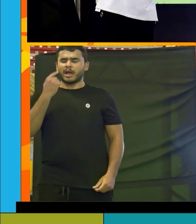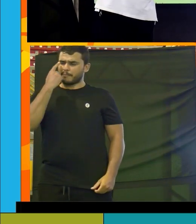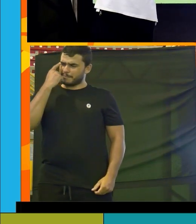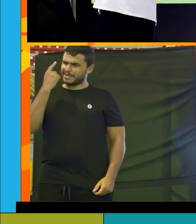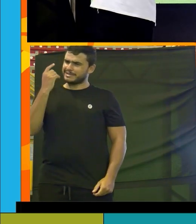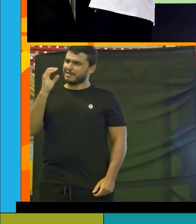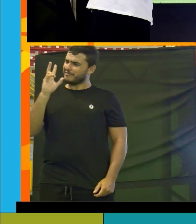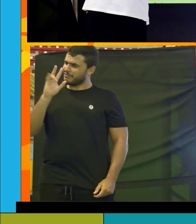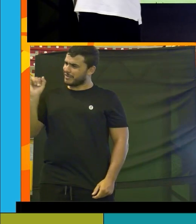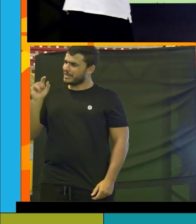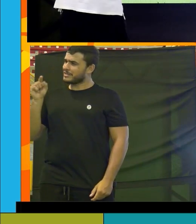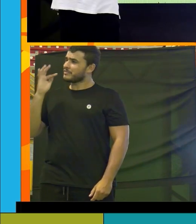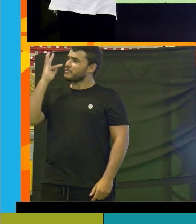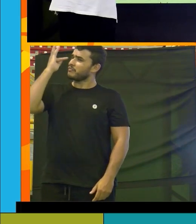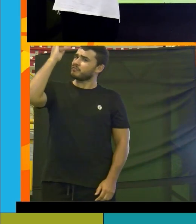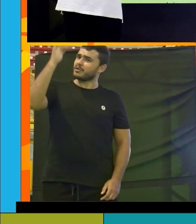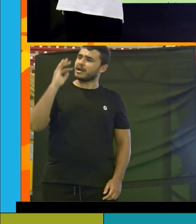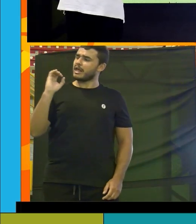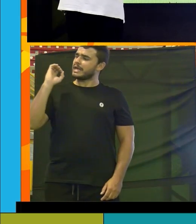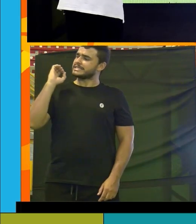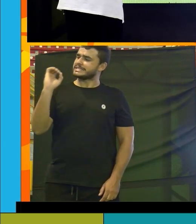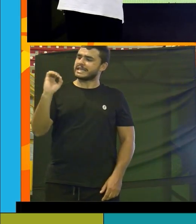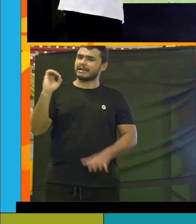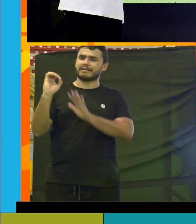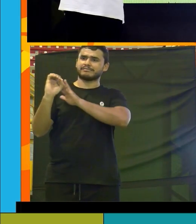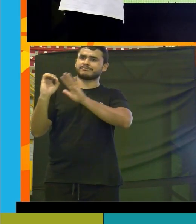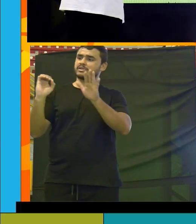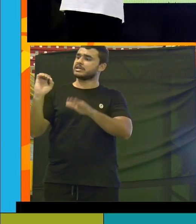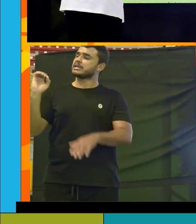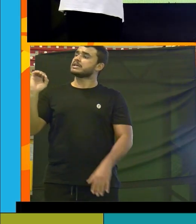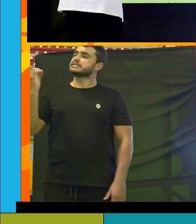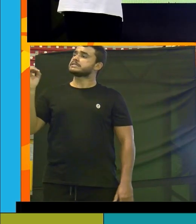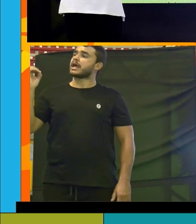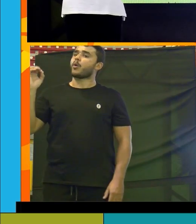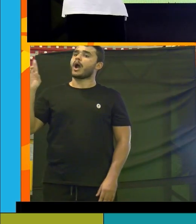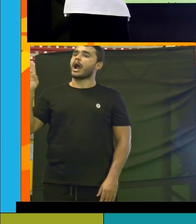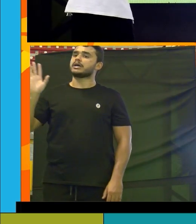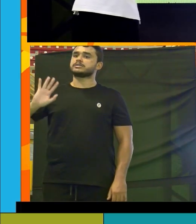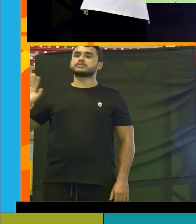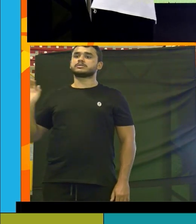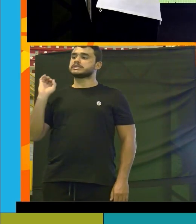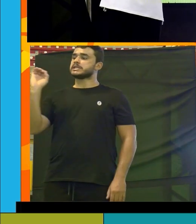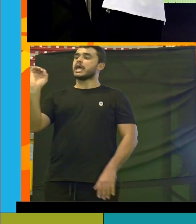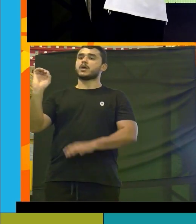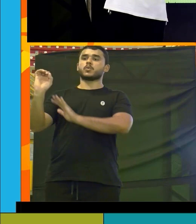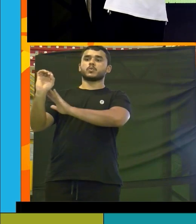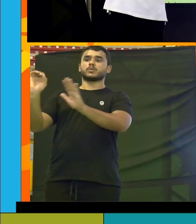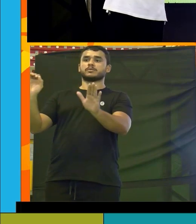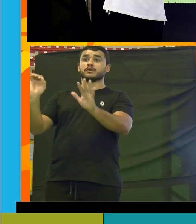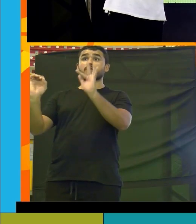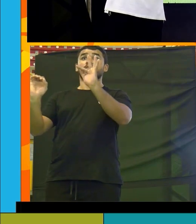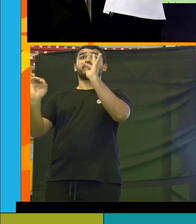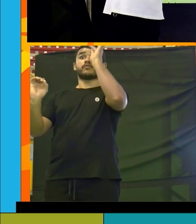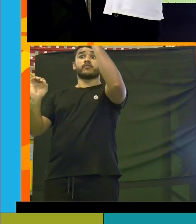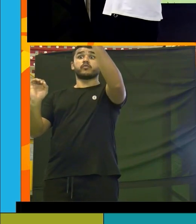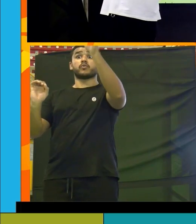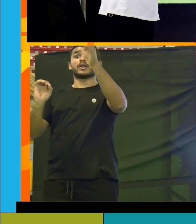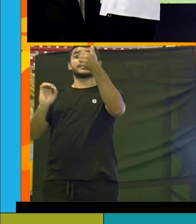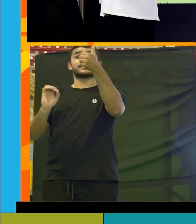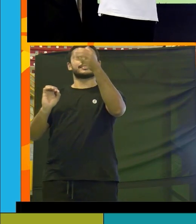zero. Quando é que ele chega a zero? Quando ele estiver no tempo de 10 anos,